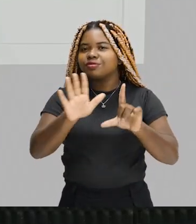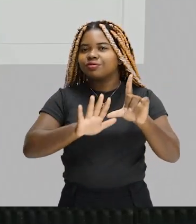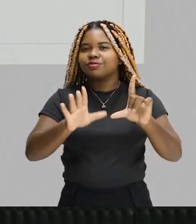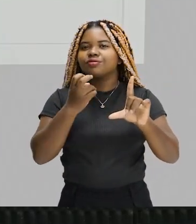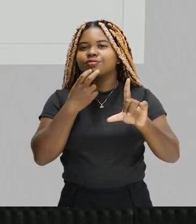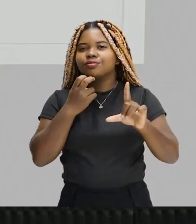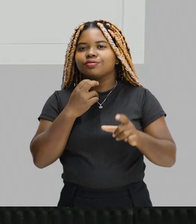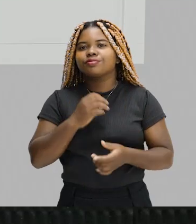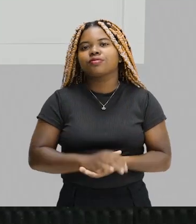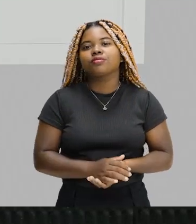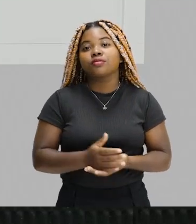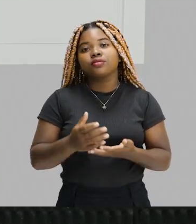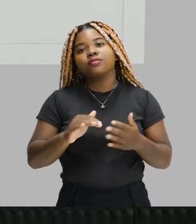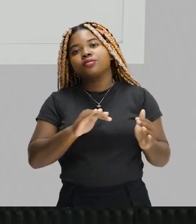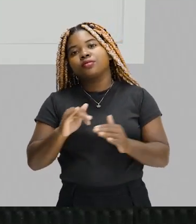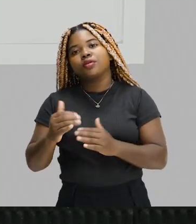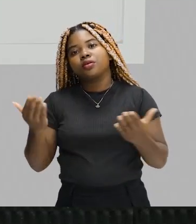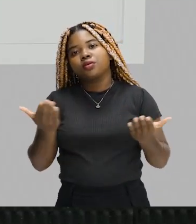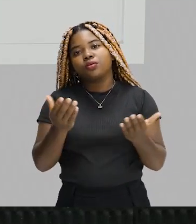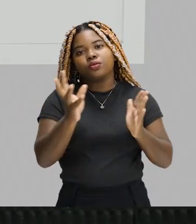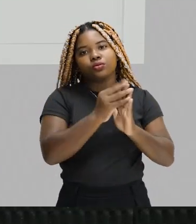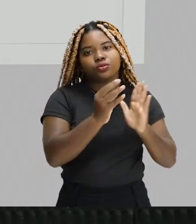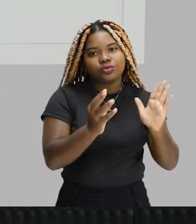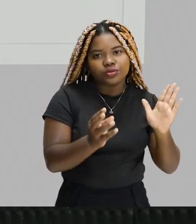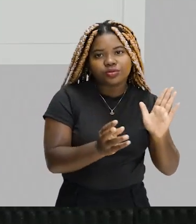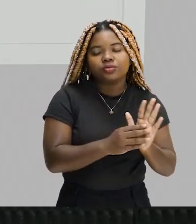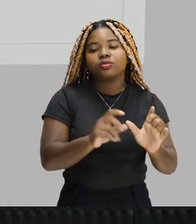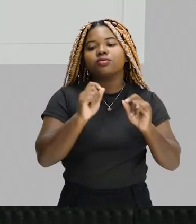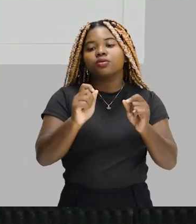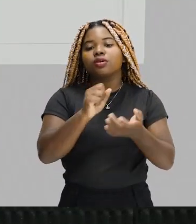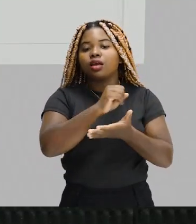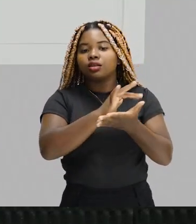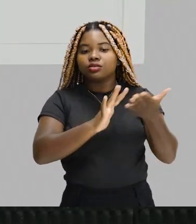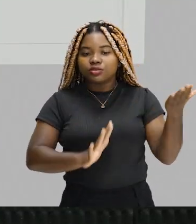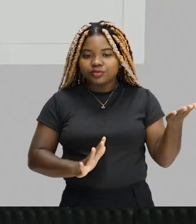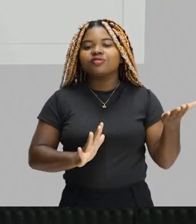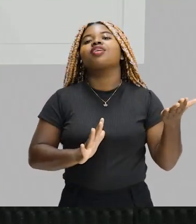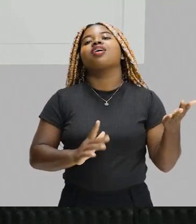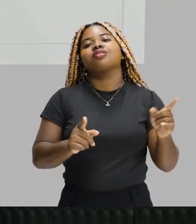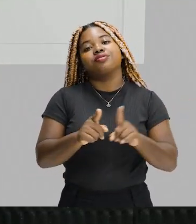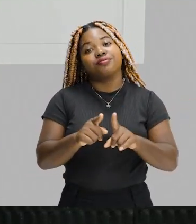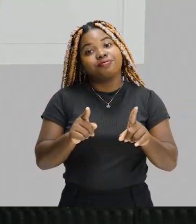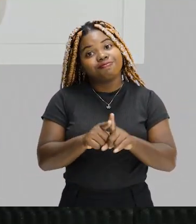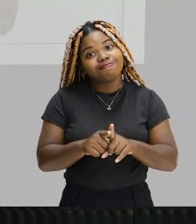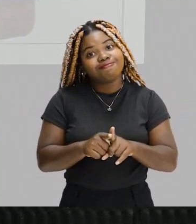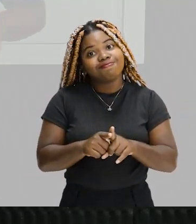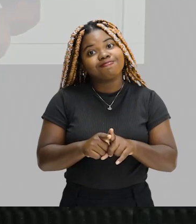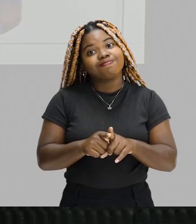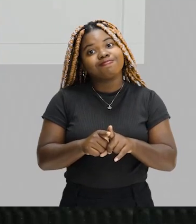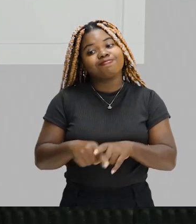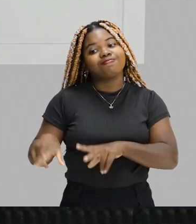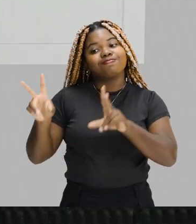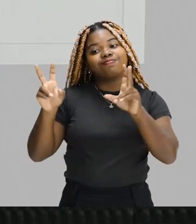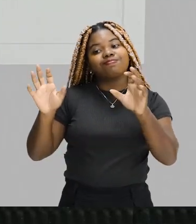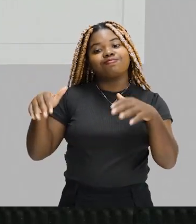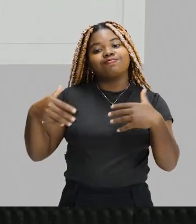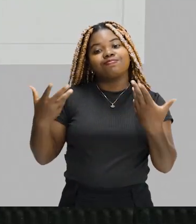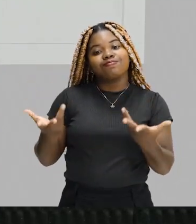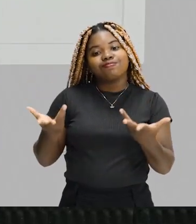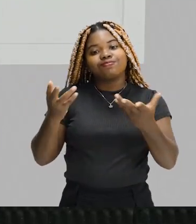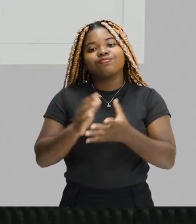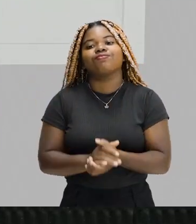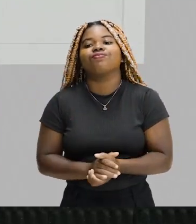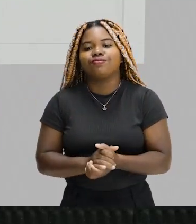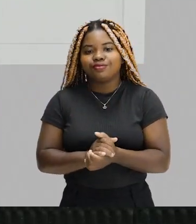de hoje nós vamos continuar respondendo exercícios sobre o modelo padrão, né, e partículas elementares, certo? Assunto importantíssimo